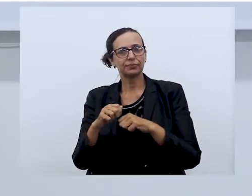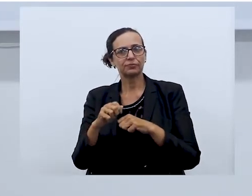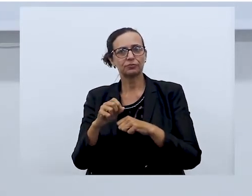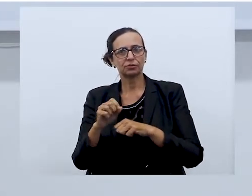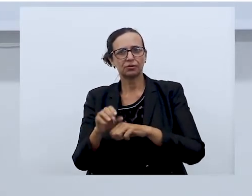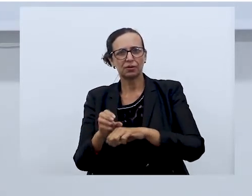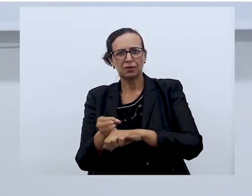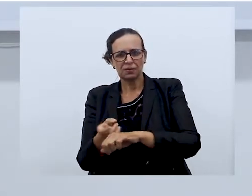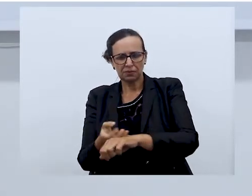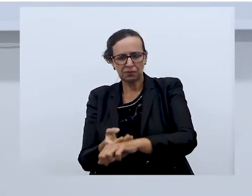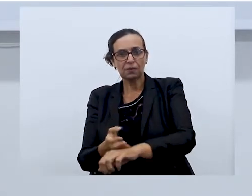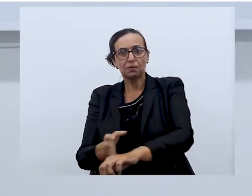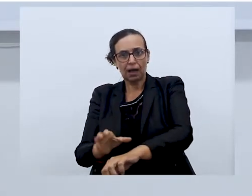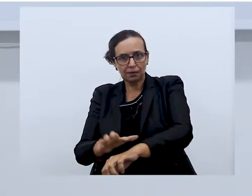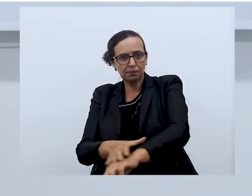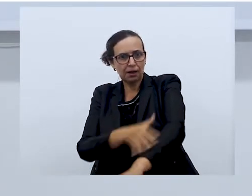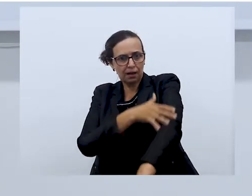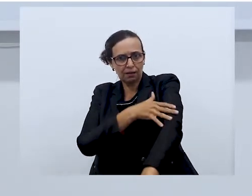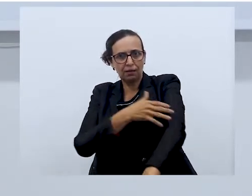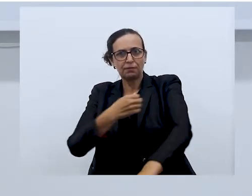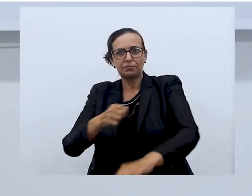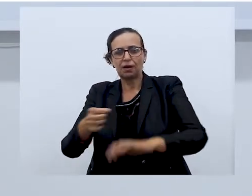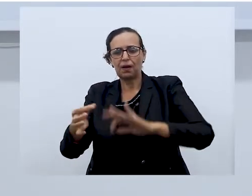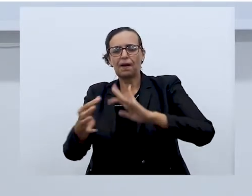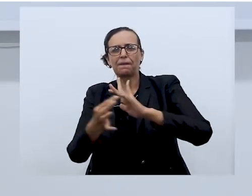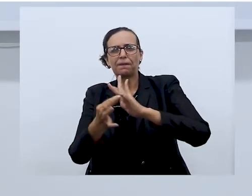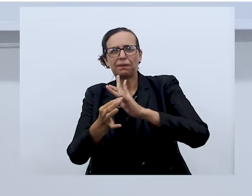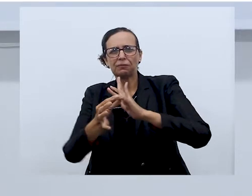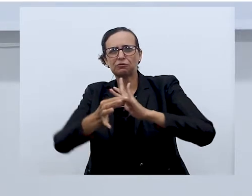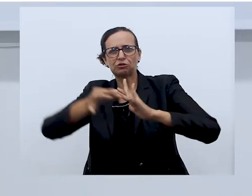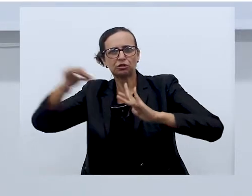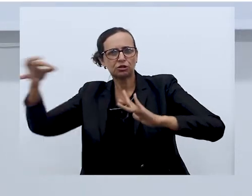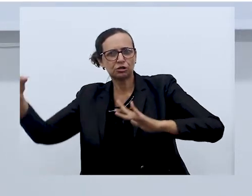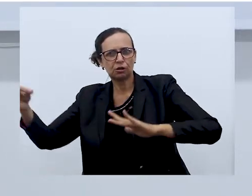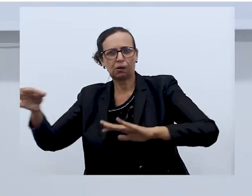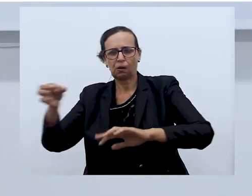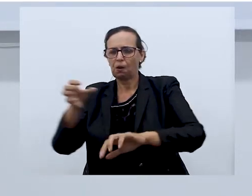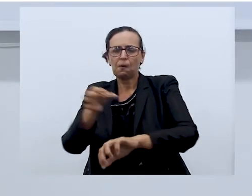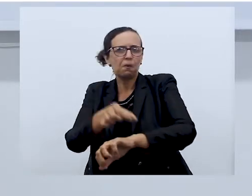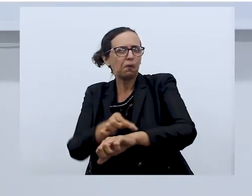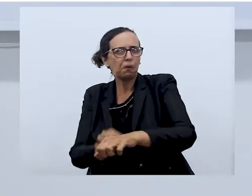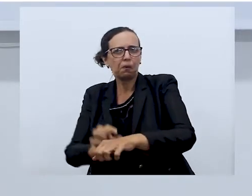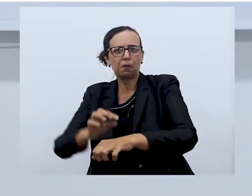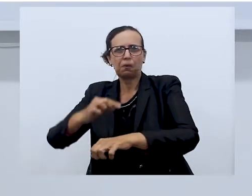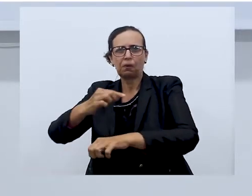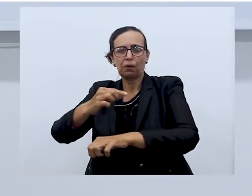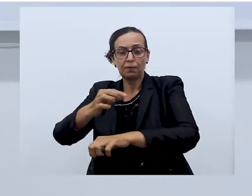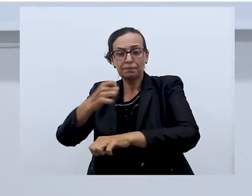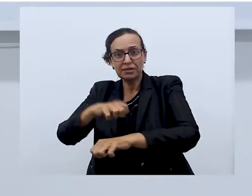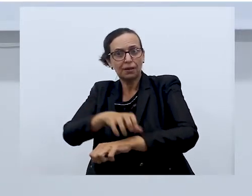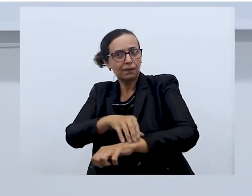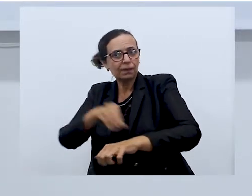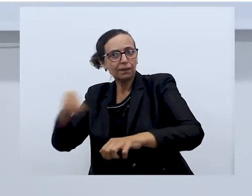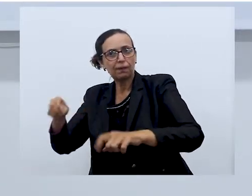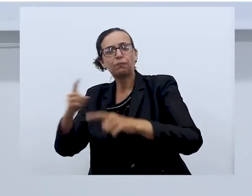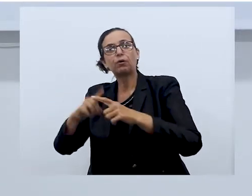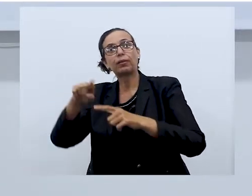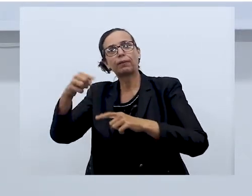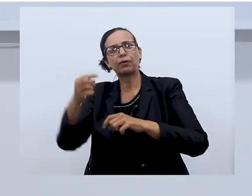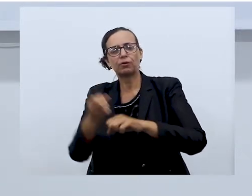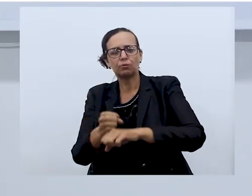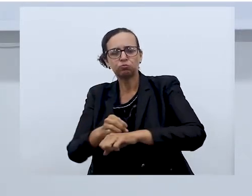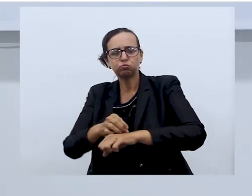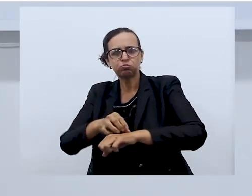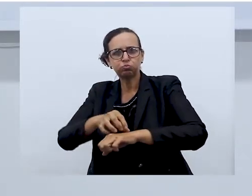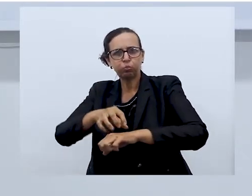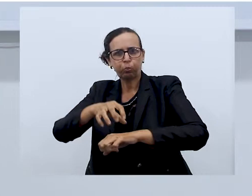feito? Retirar, se tiver região de mão, de braço, retirar anéis e adornos. Por quê? Porque depois de um